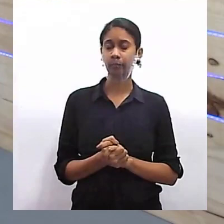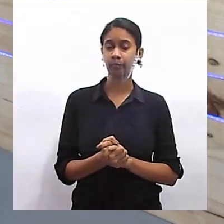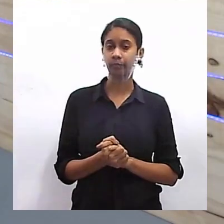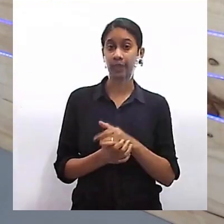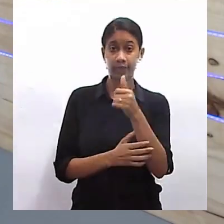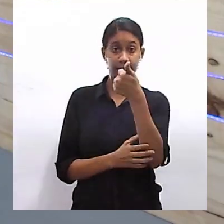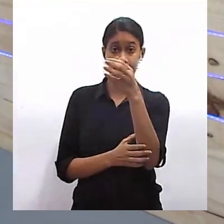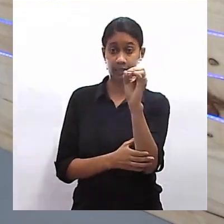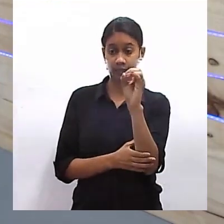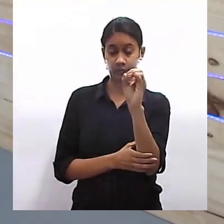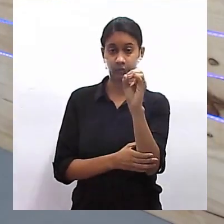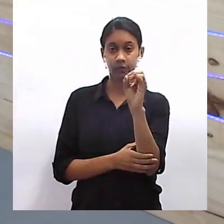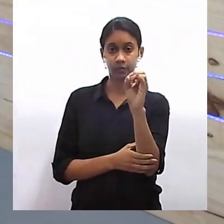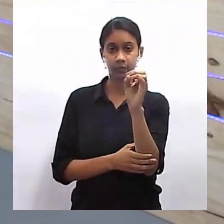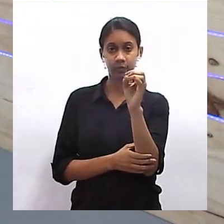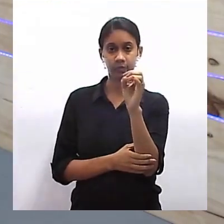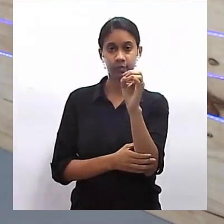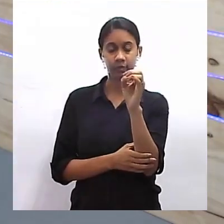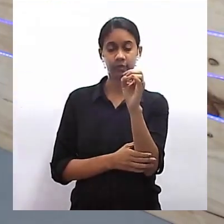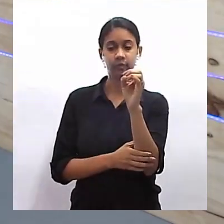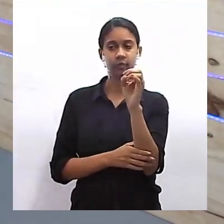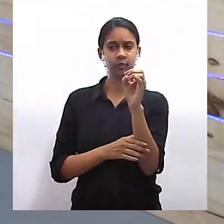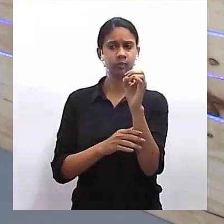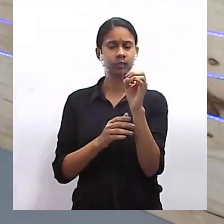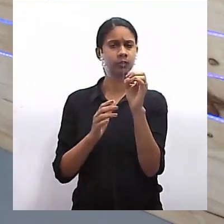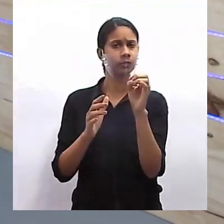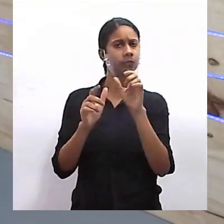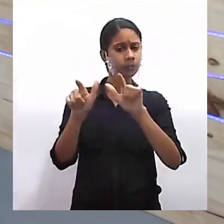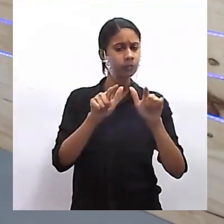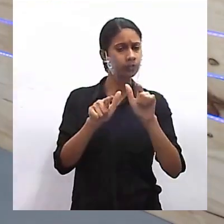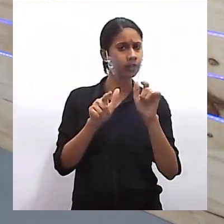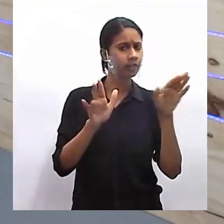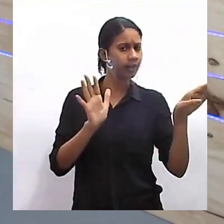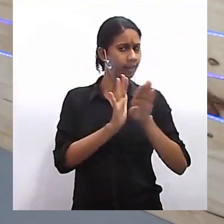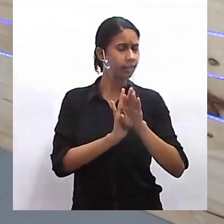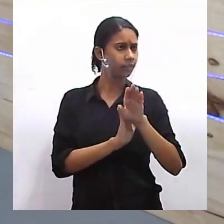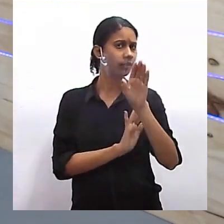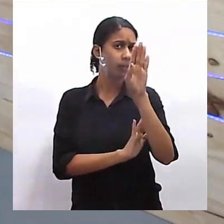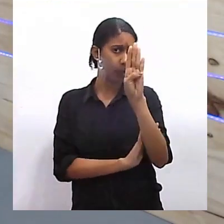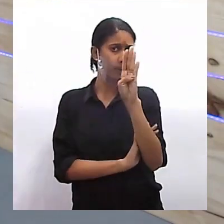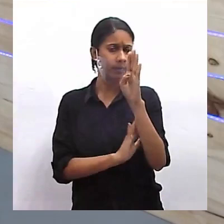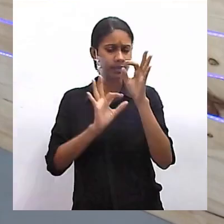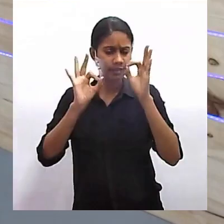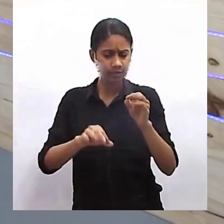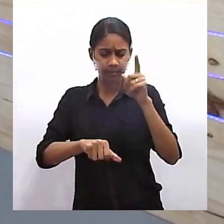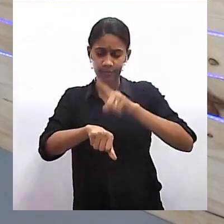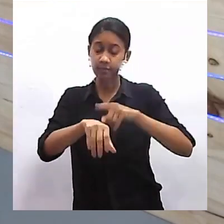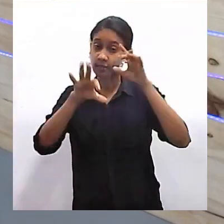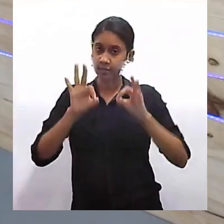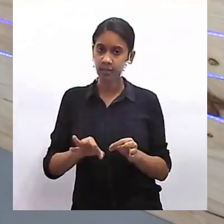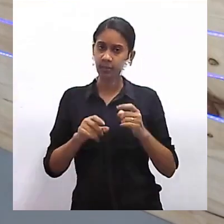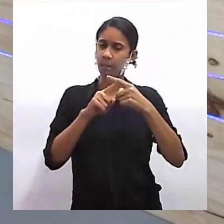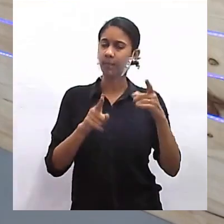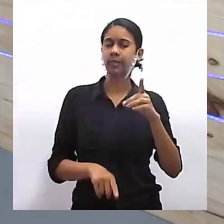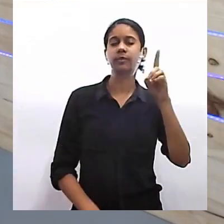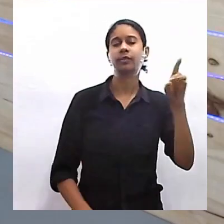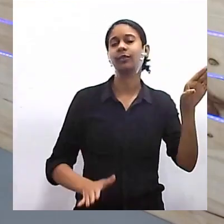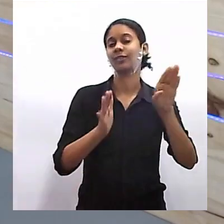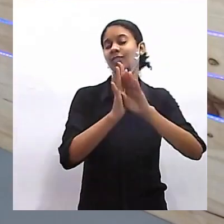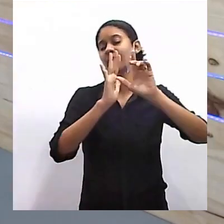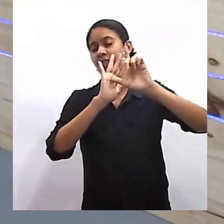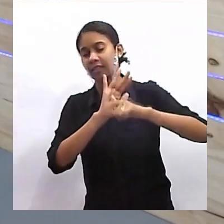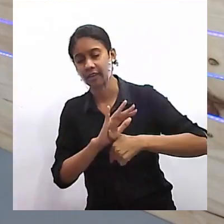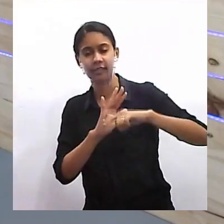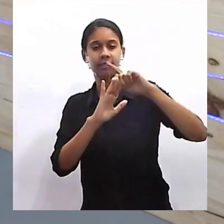10 clientes, aí cliente B chega todo dia no horário, mas o cliente D toda vez só chega atrasado na